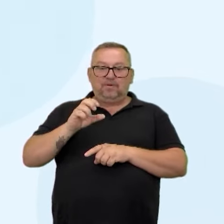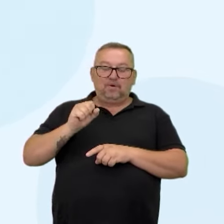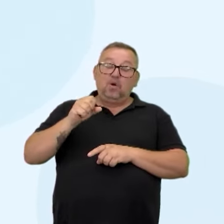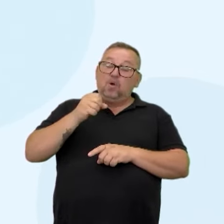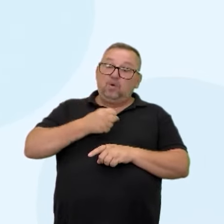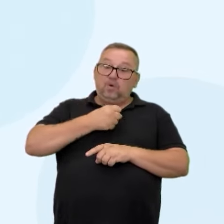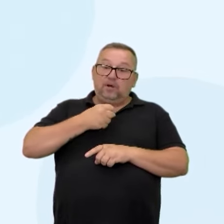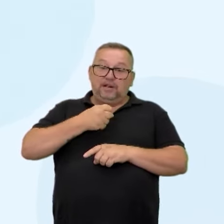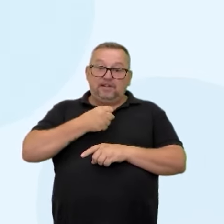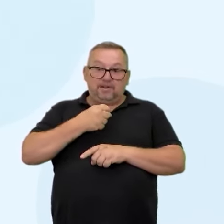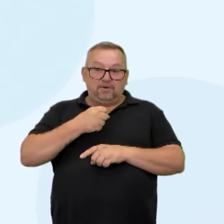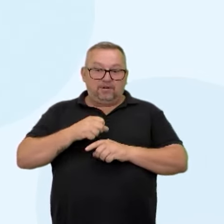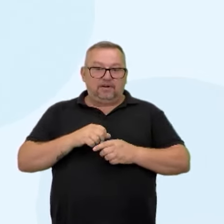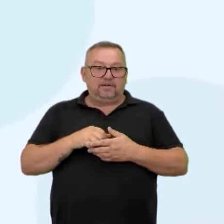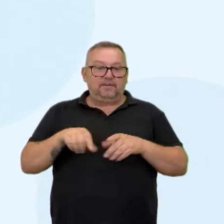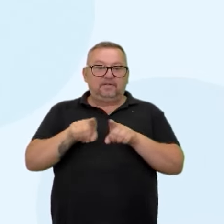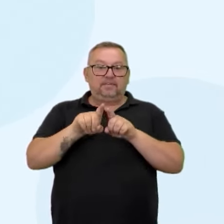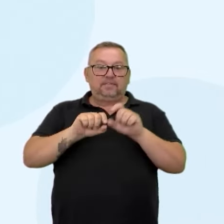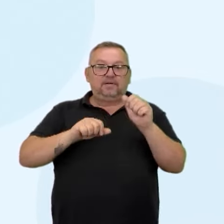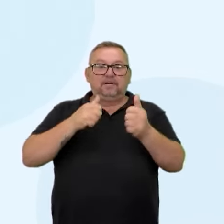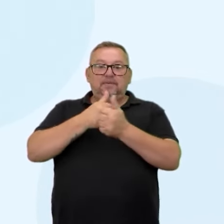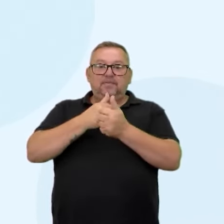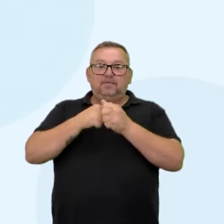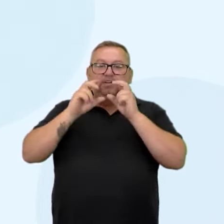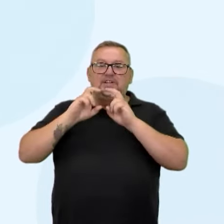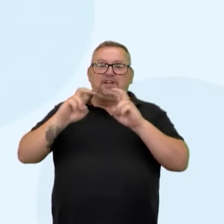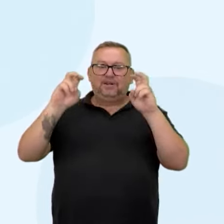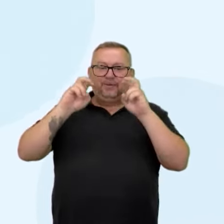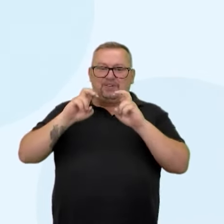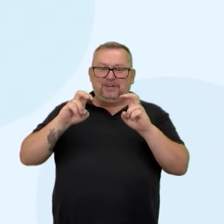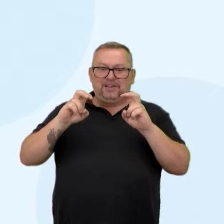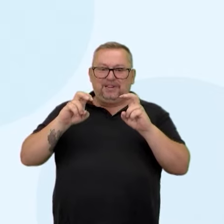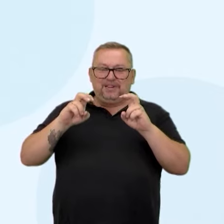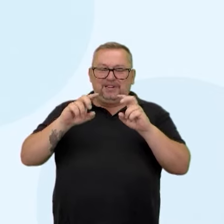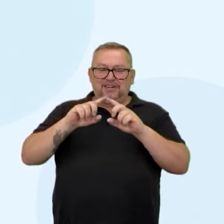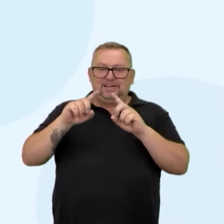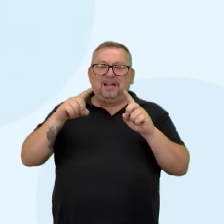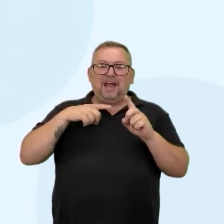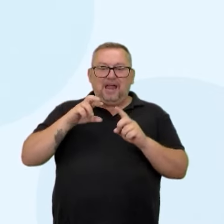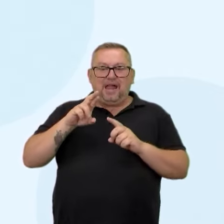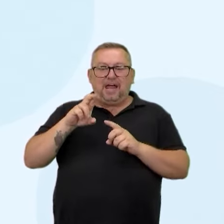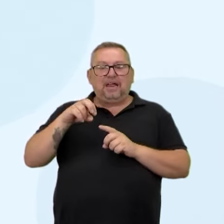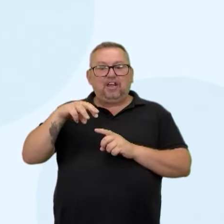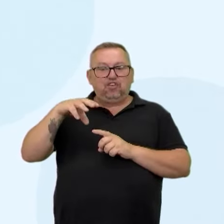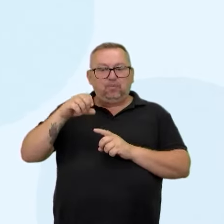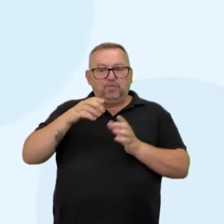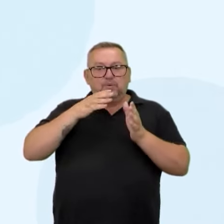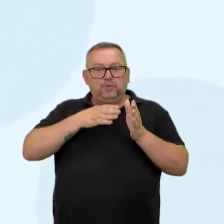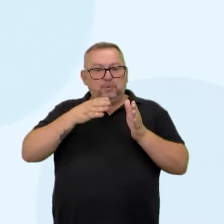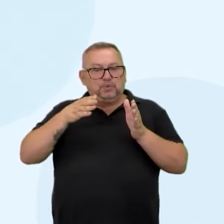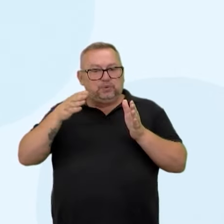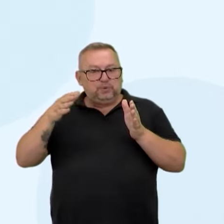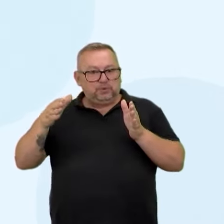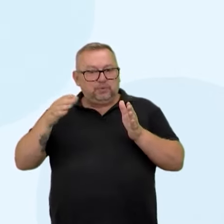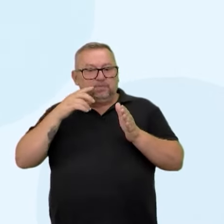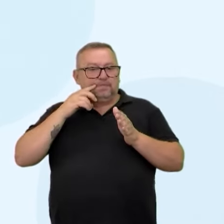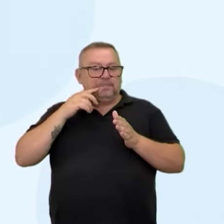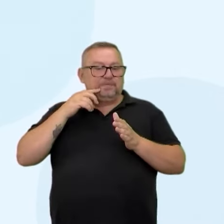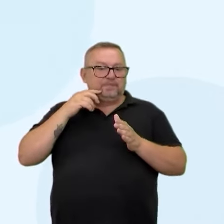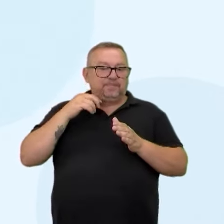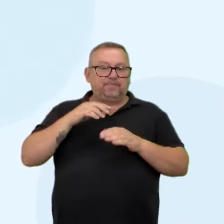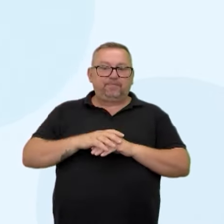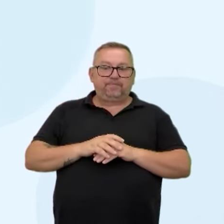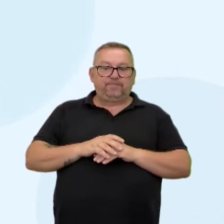uma cantora e acompanhado por gritos. Gente, quando eu falo aqui gritos, é um ritmo, tem todo um contexto, tá? São